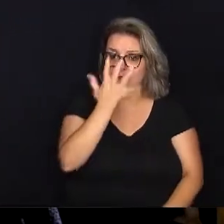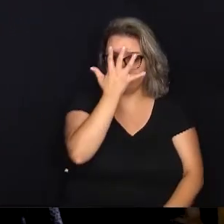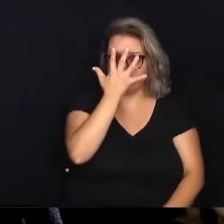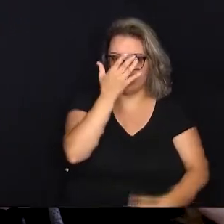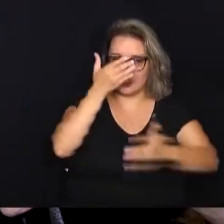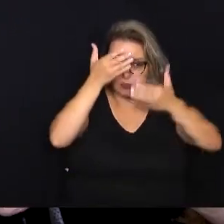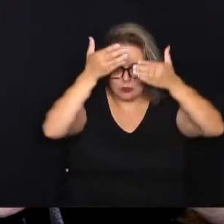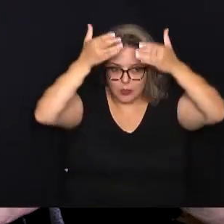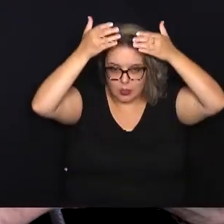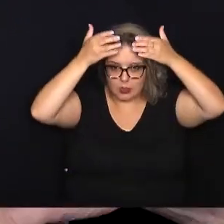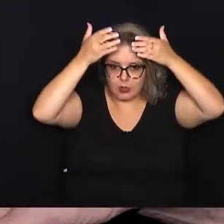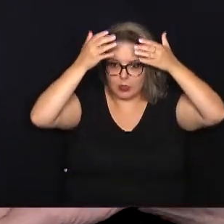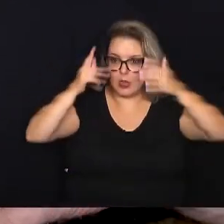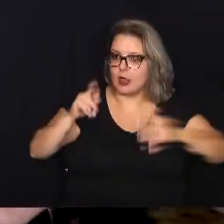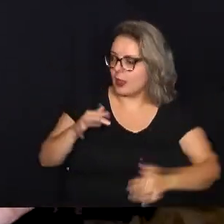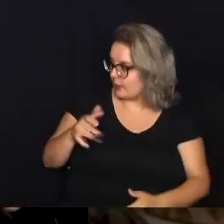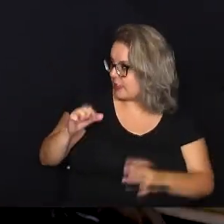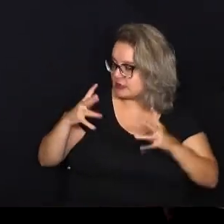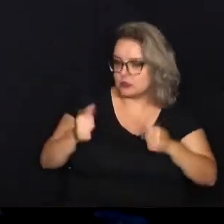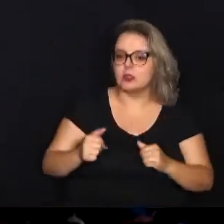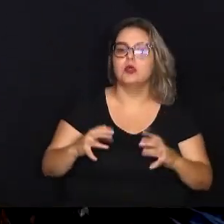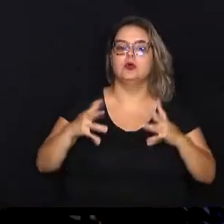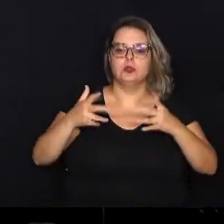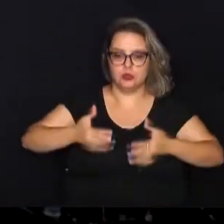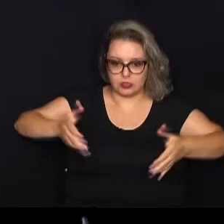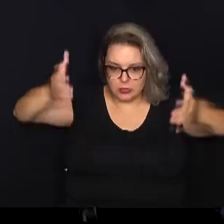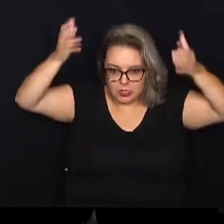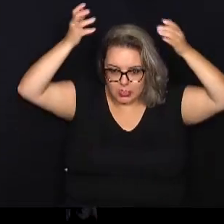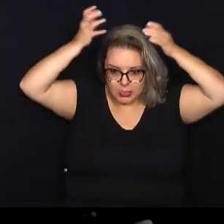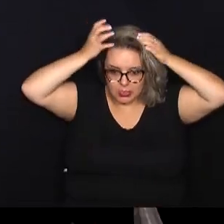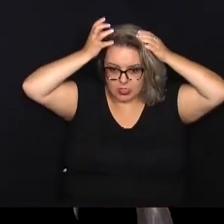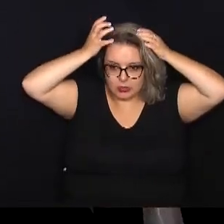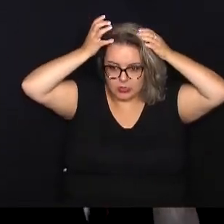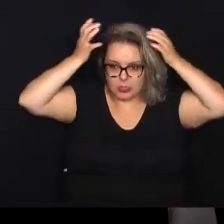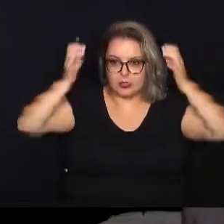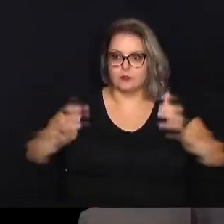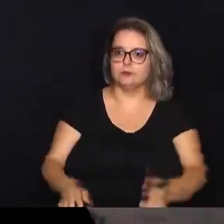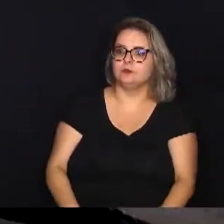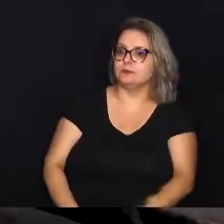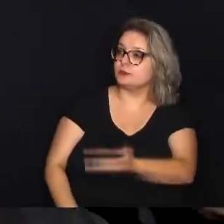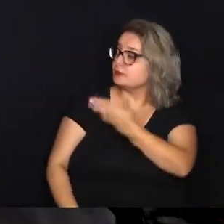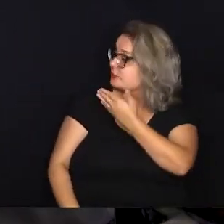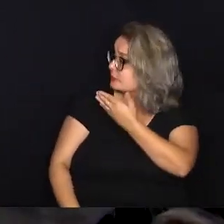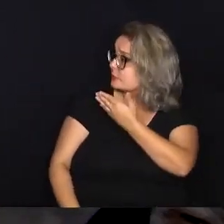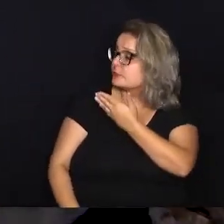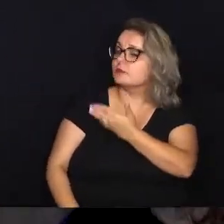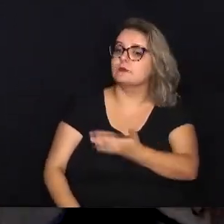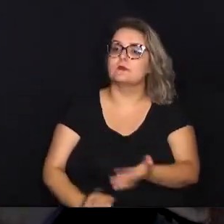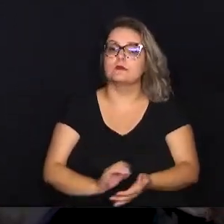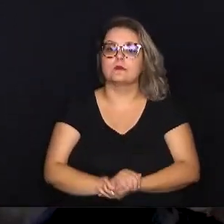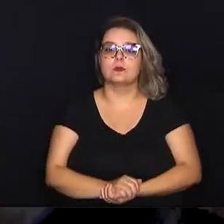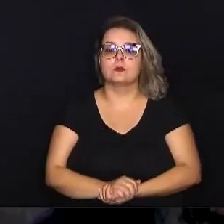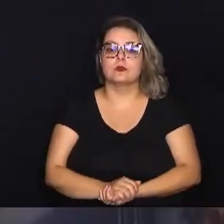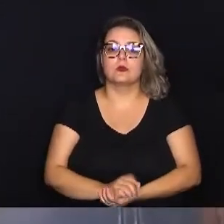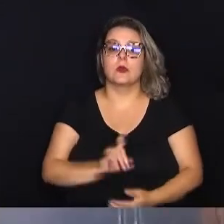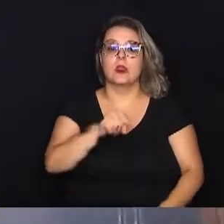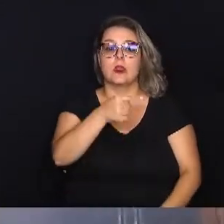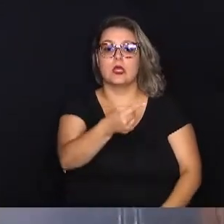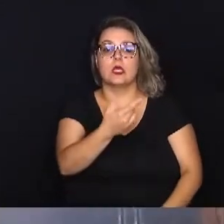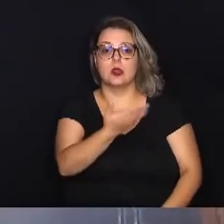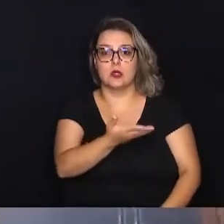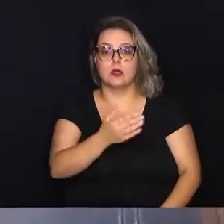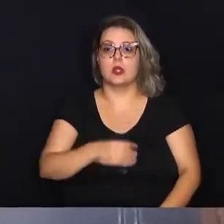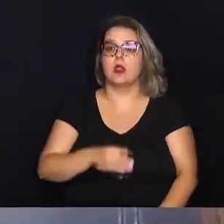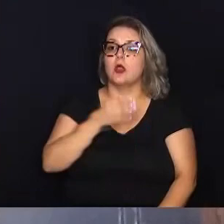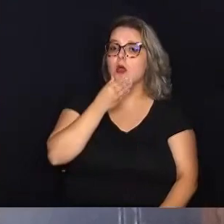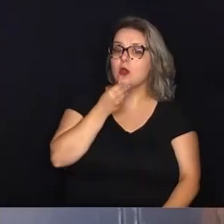Fica sobre a cabeça da pessoa. A peça toda? A peça inteira fica sobre a cabeça da pessoa. Essa aqui é feminino e aquela